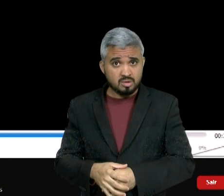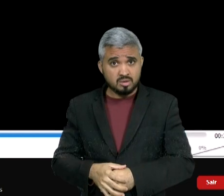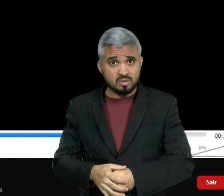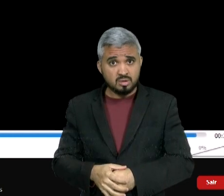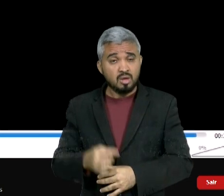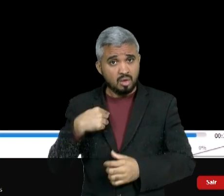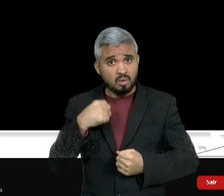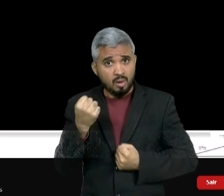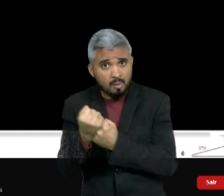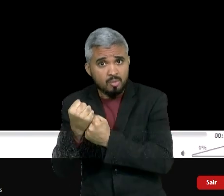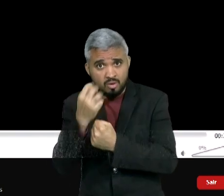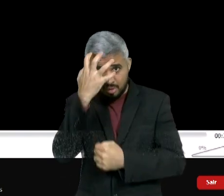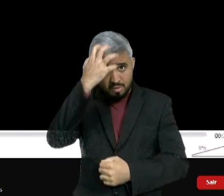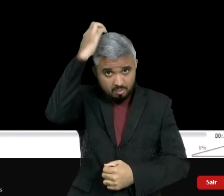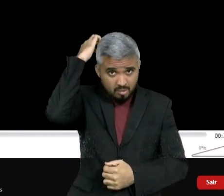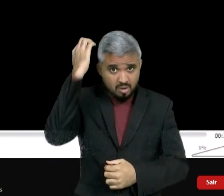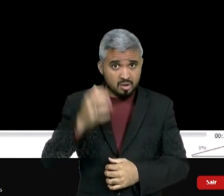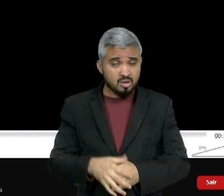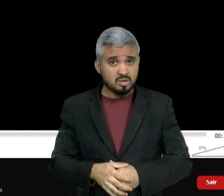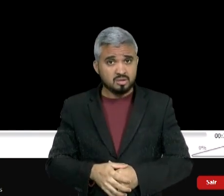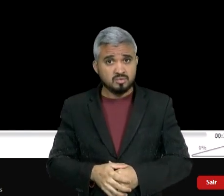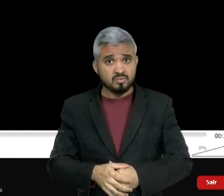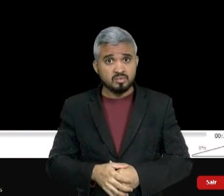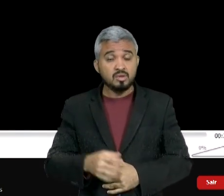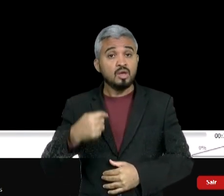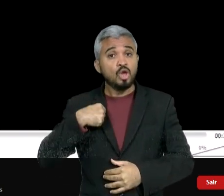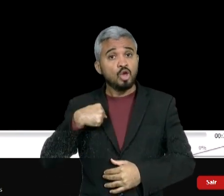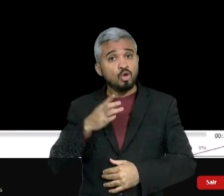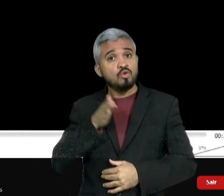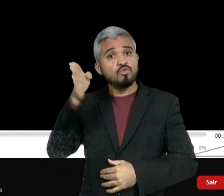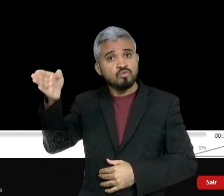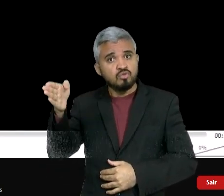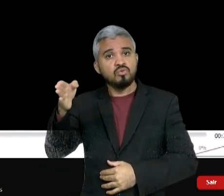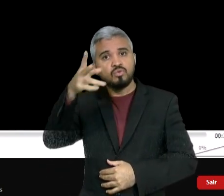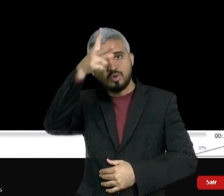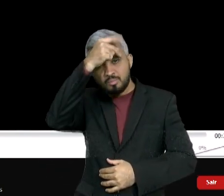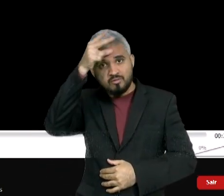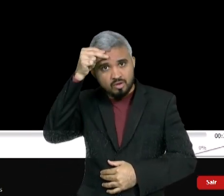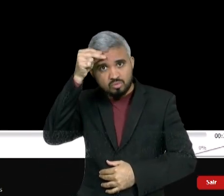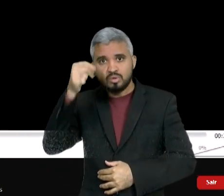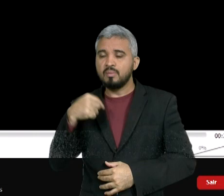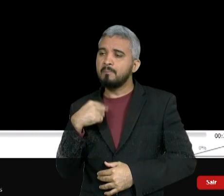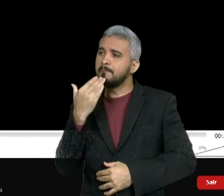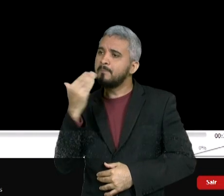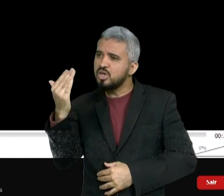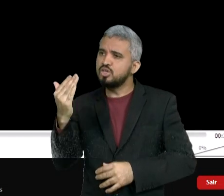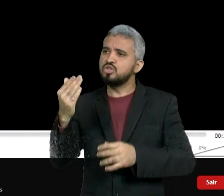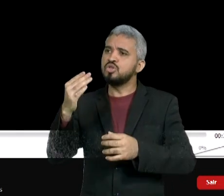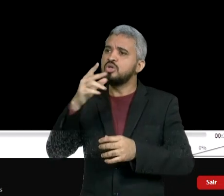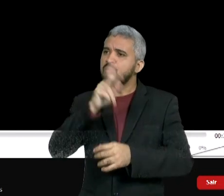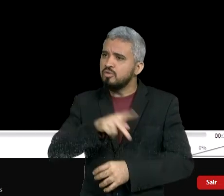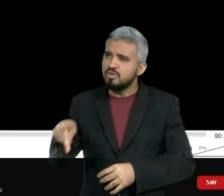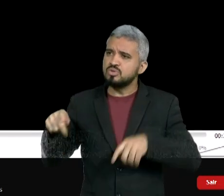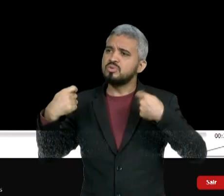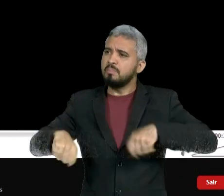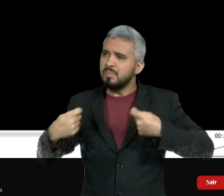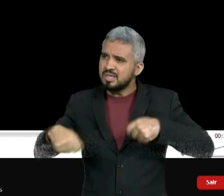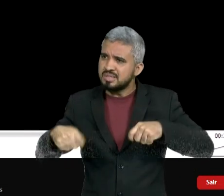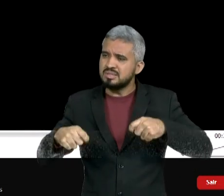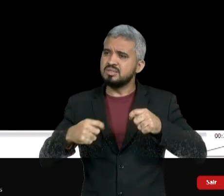Bride. Fui à prefeitura solicitar o Bride, reajuste para os professores. Fui à prefeitura solicitar o